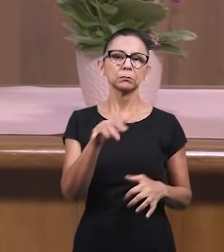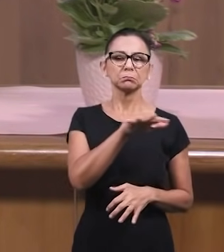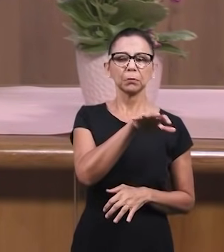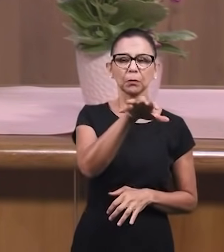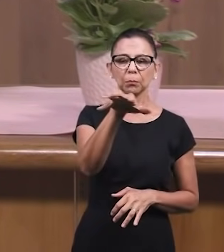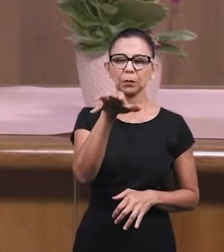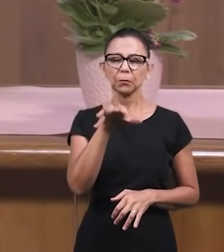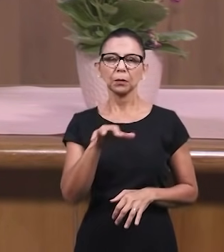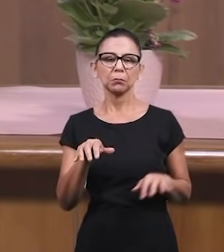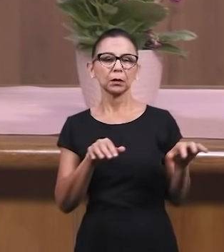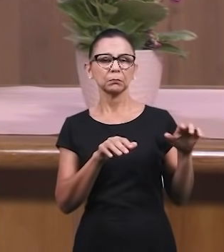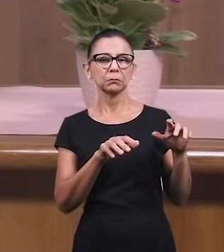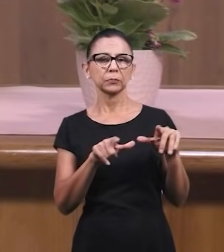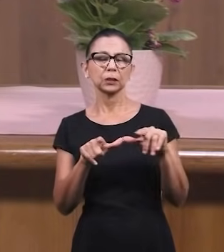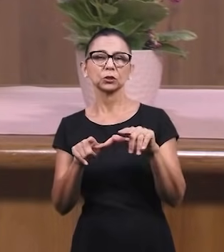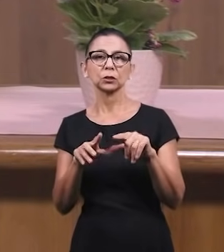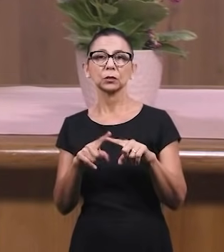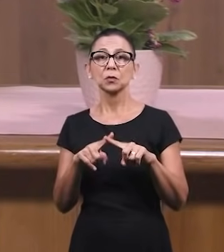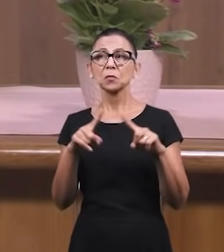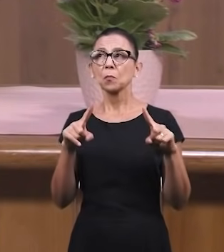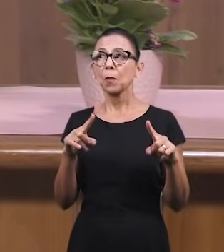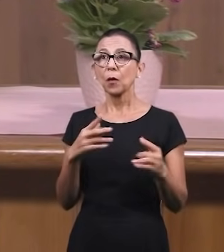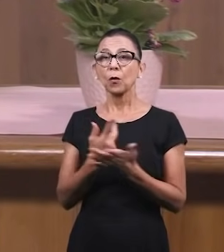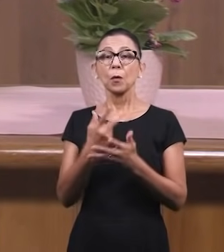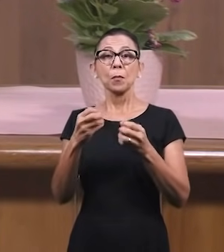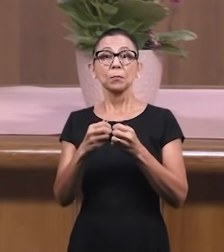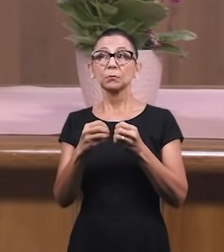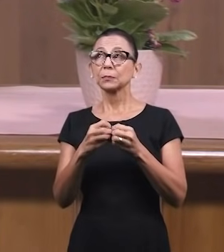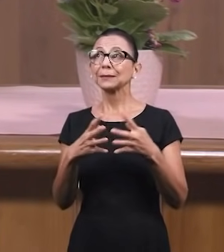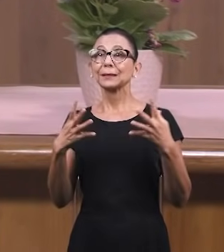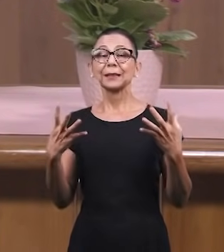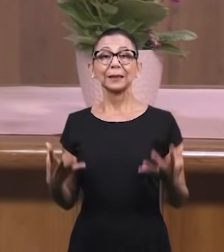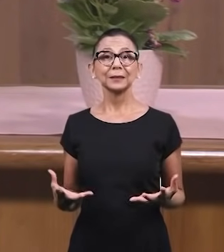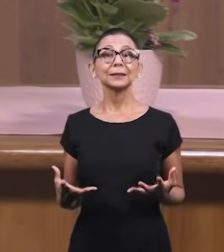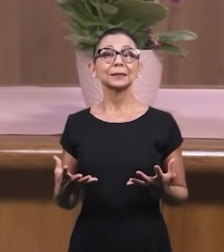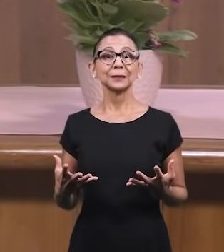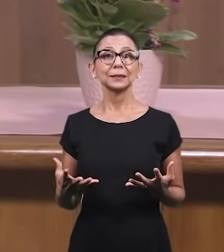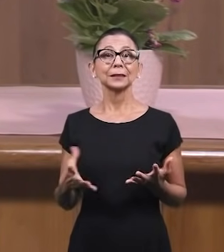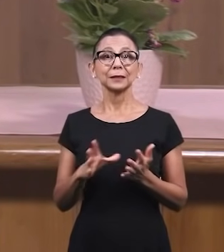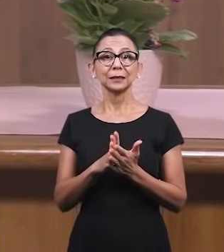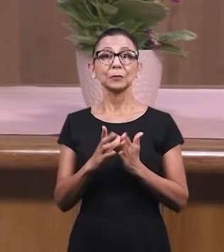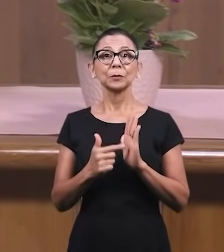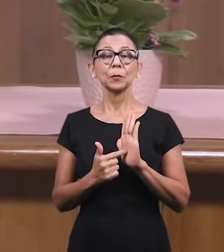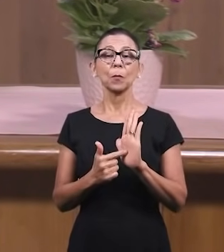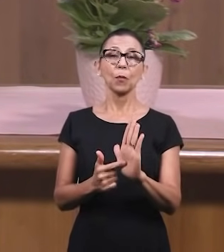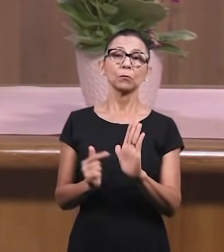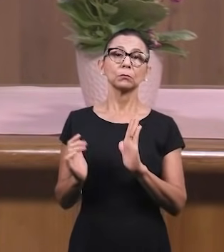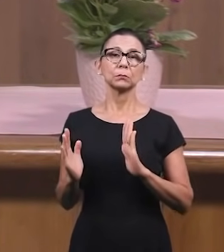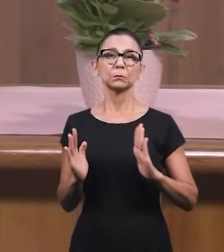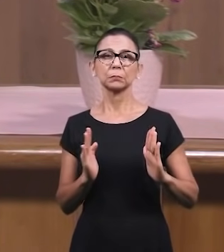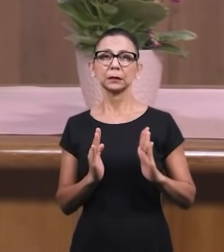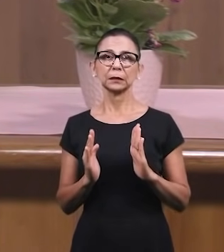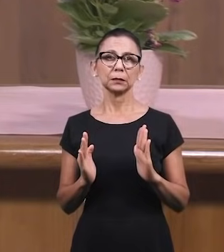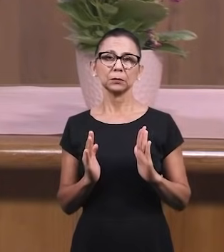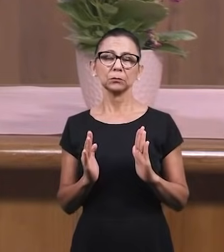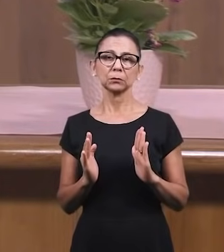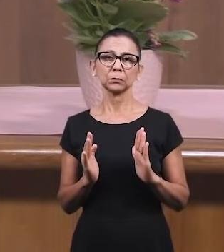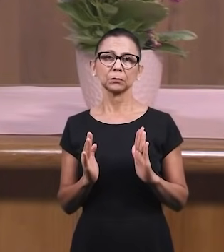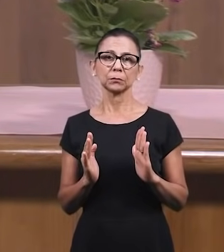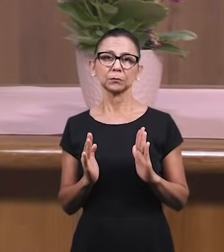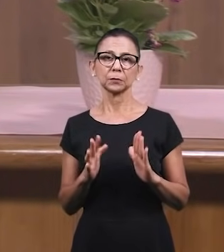de extraordinário aconteceu naquele dia. E a Bíblia localiza no tempo,